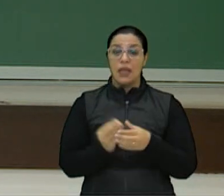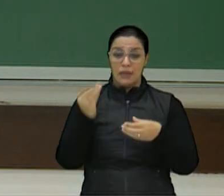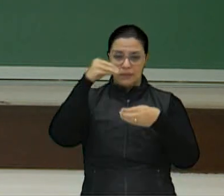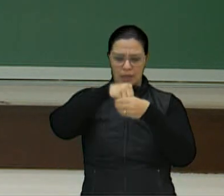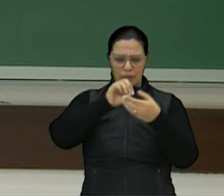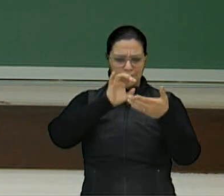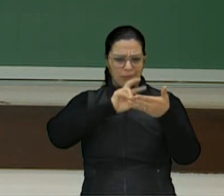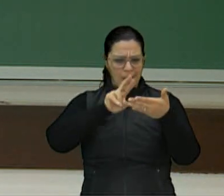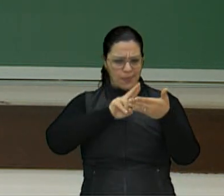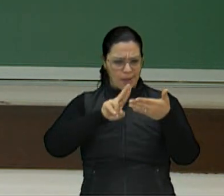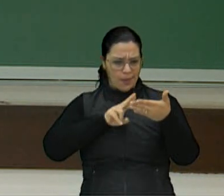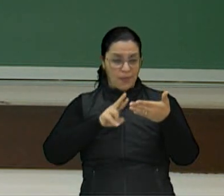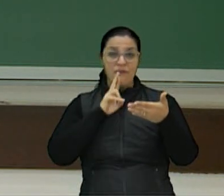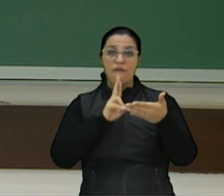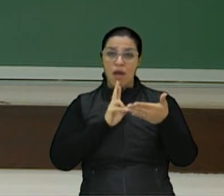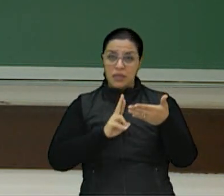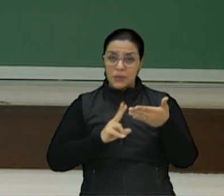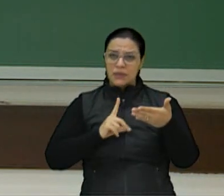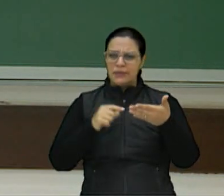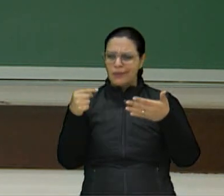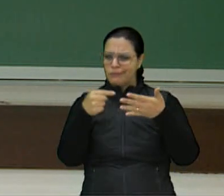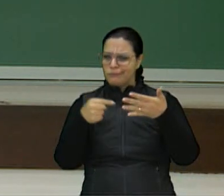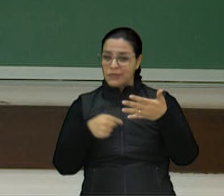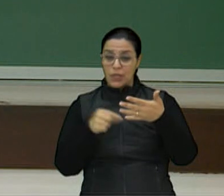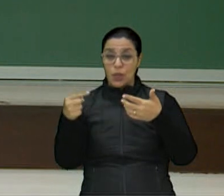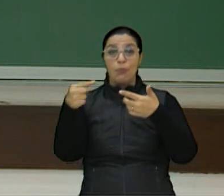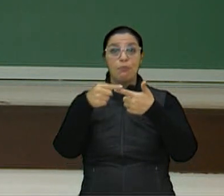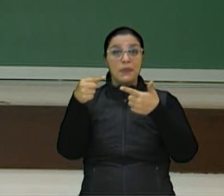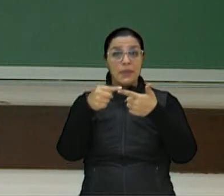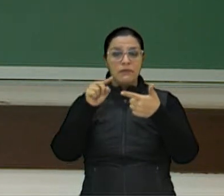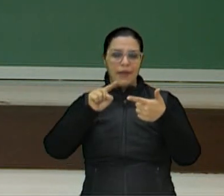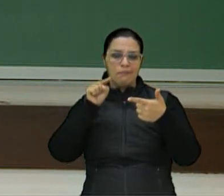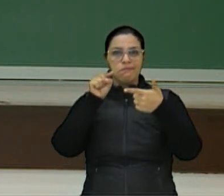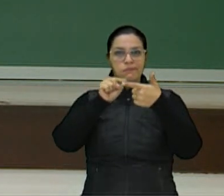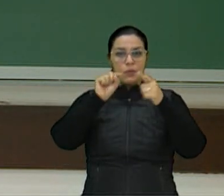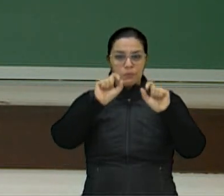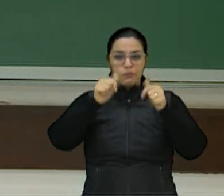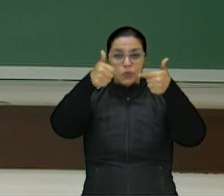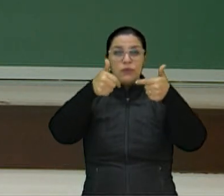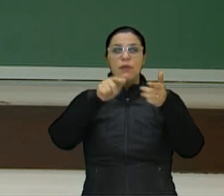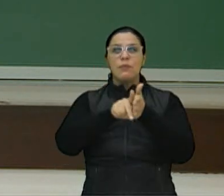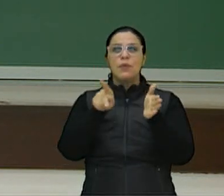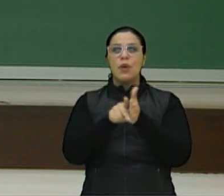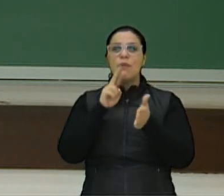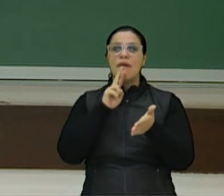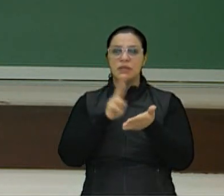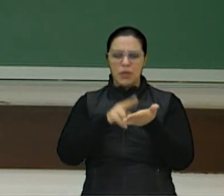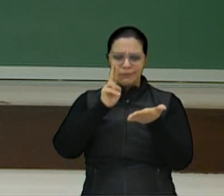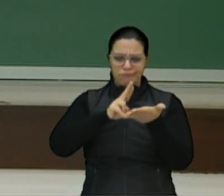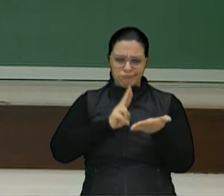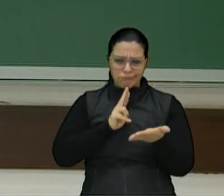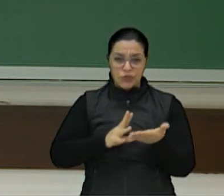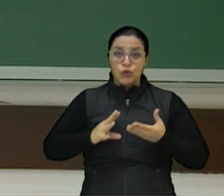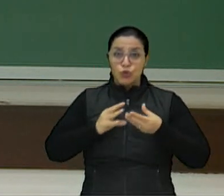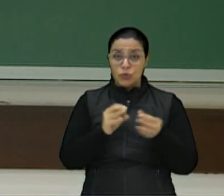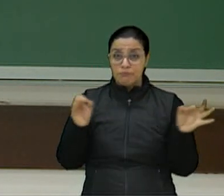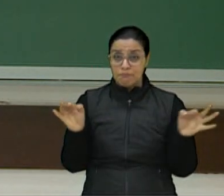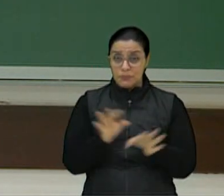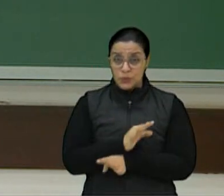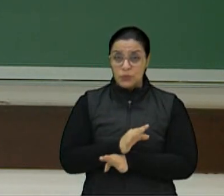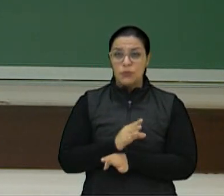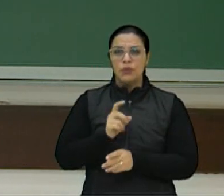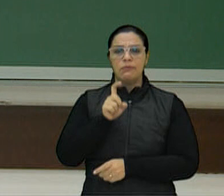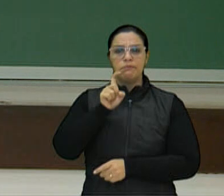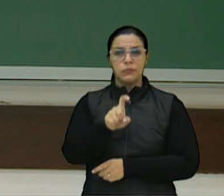dessas instruções terão outros links. No primeiro link você vai clicar, vai abrir um formulário. Você responde as perguntas desse formulário